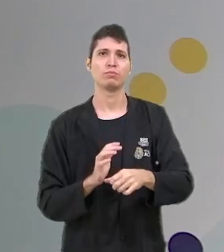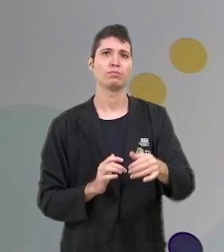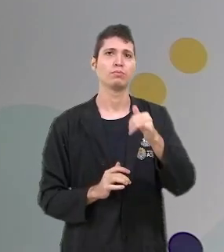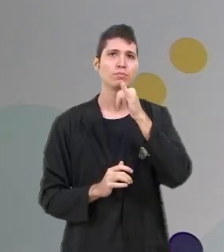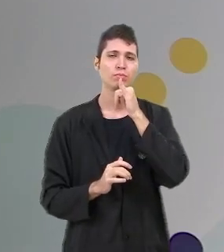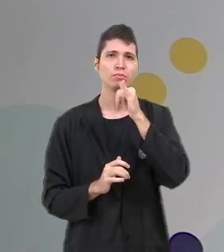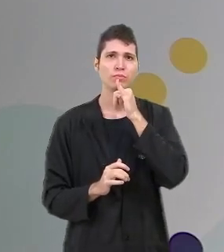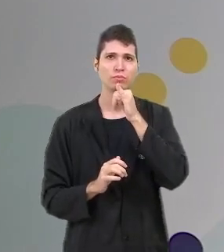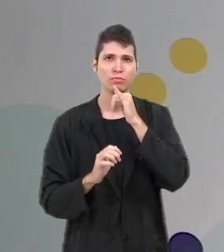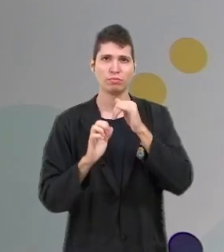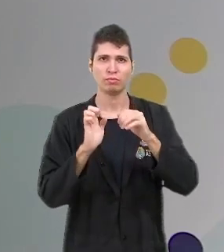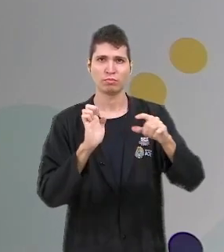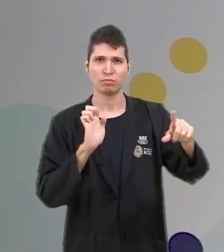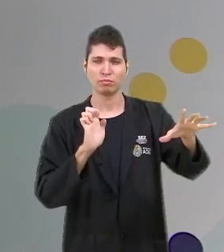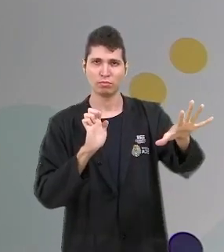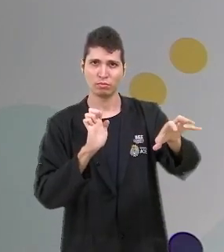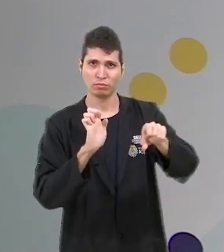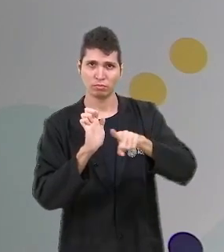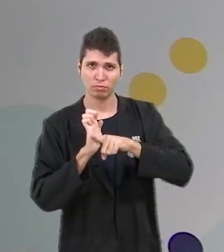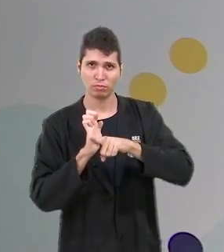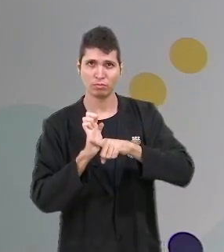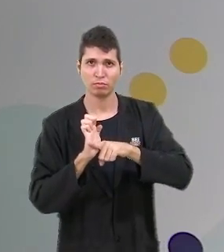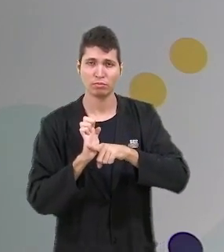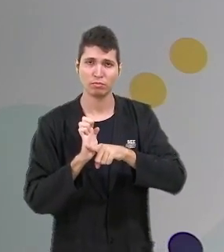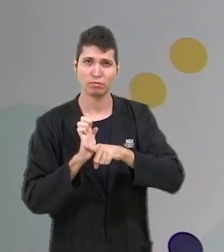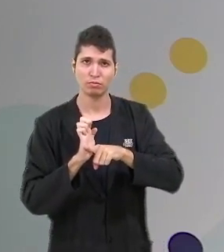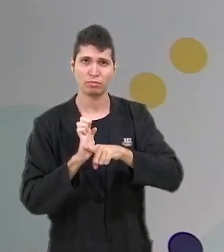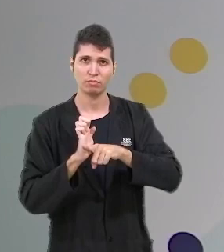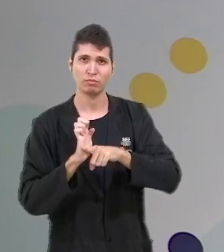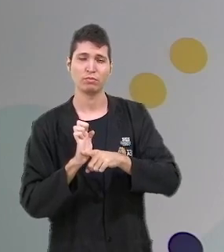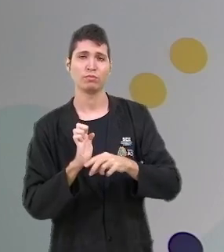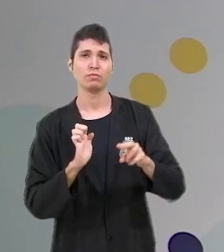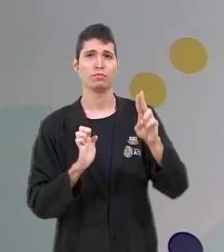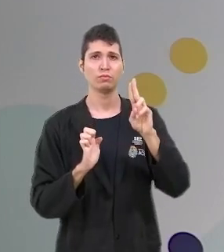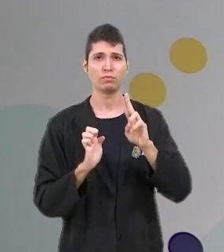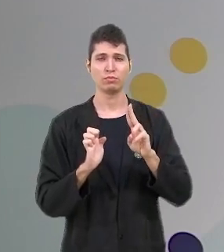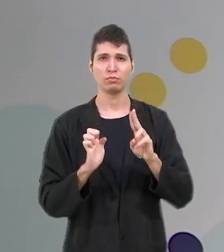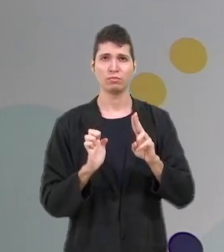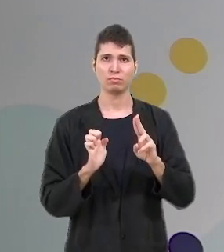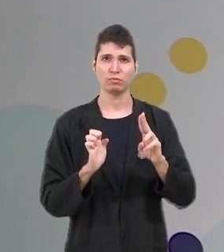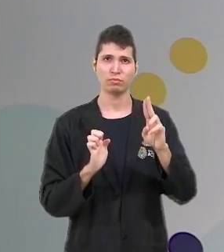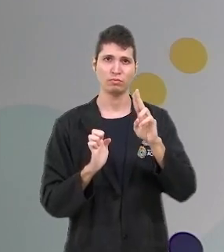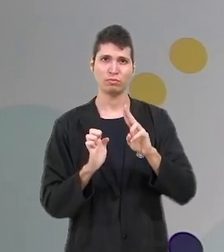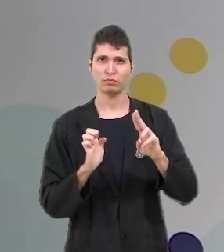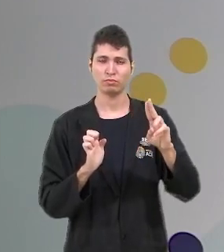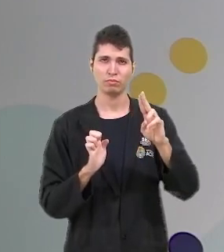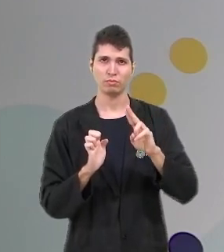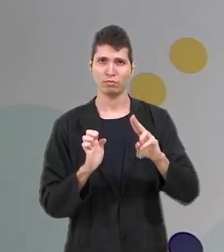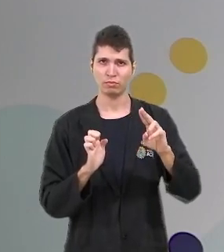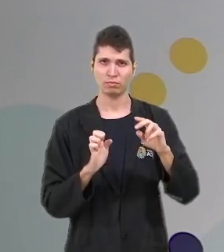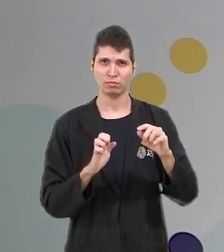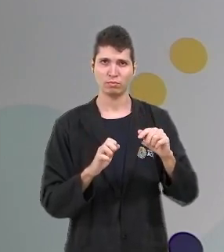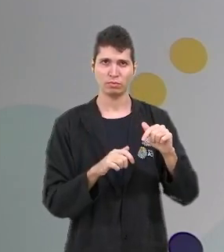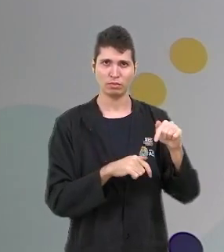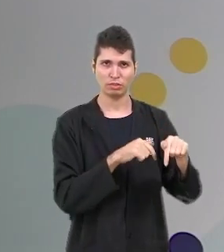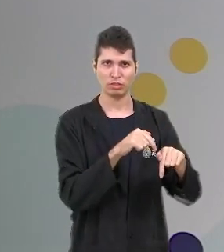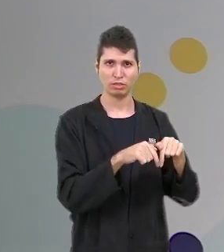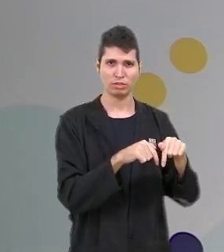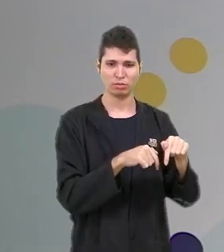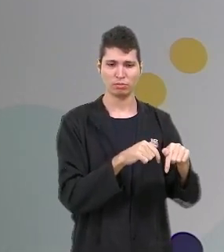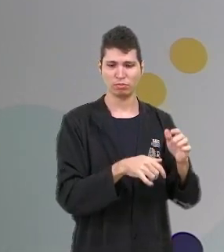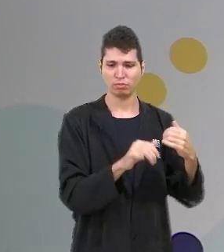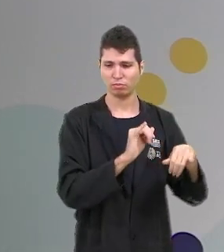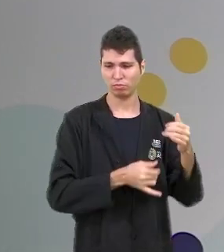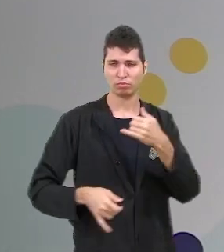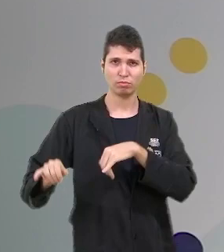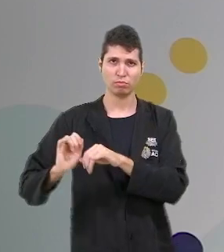utiliza a eletronegatividade principalmente quando a gente está tratando lá as partes de ligações químicas. A gente precisa entender muito